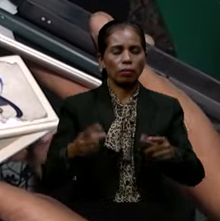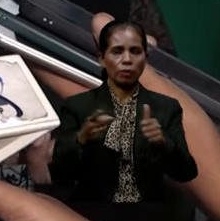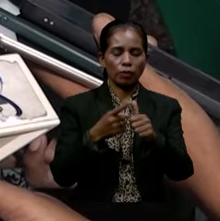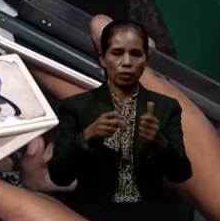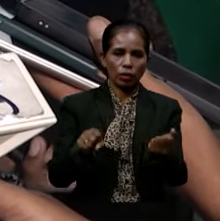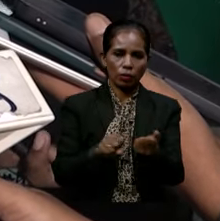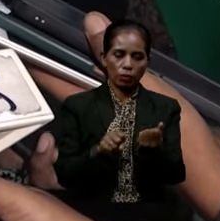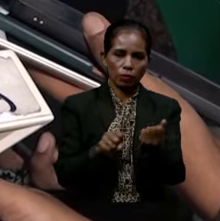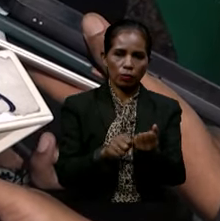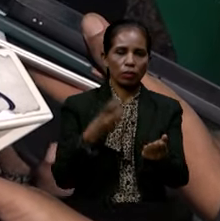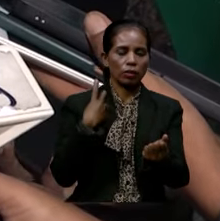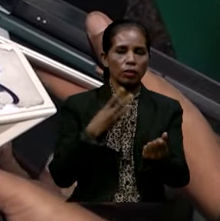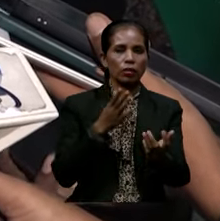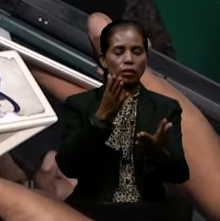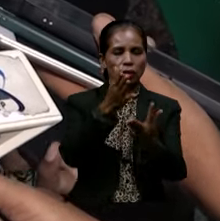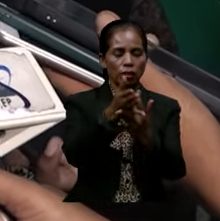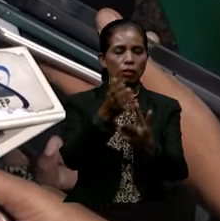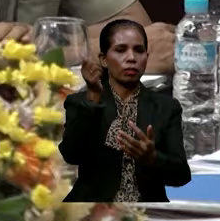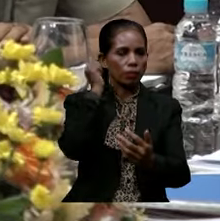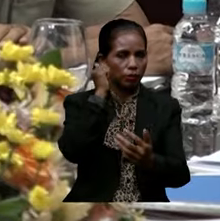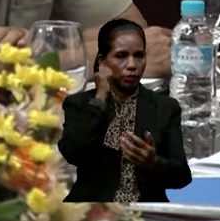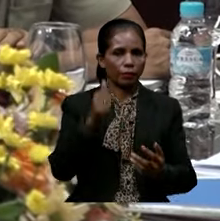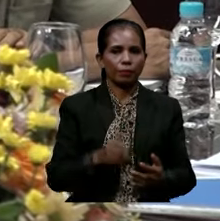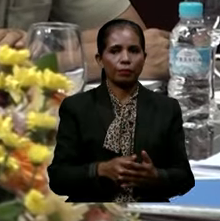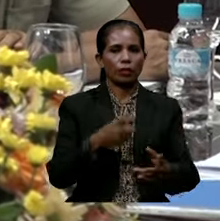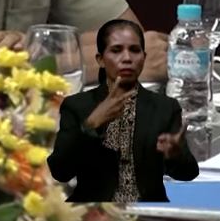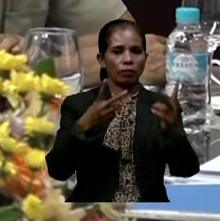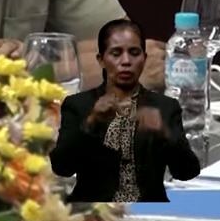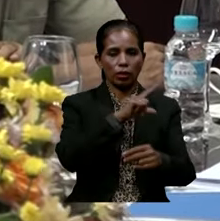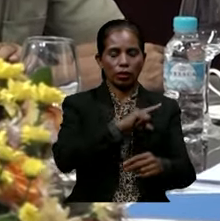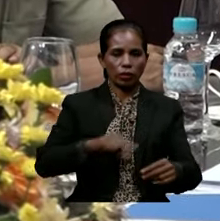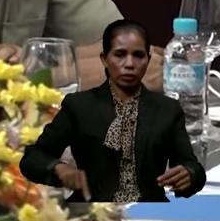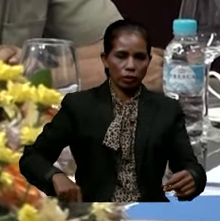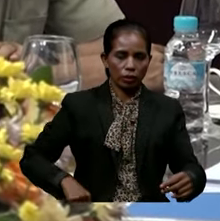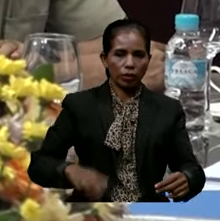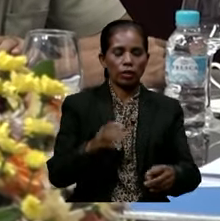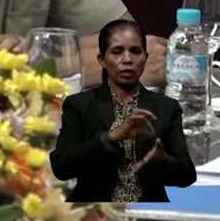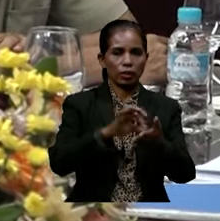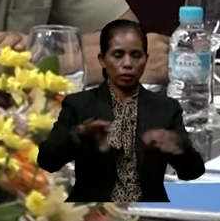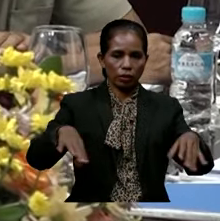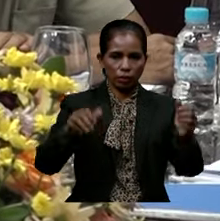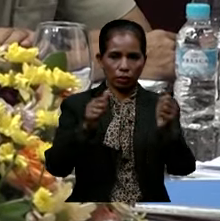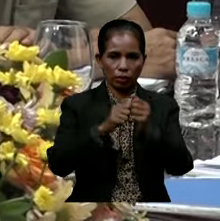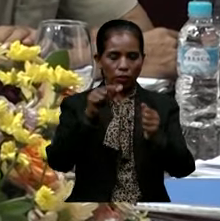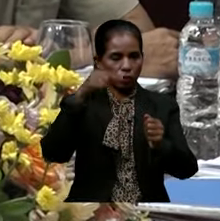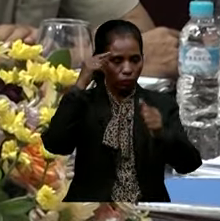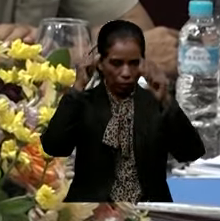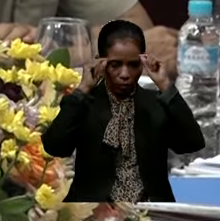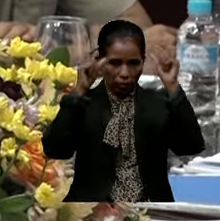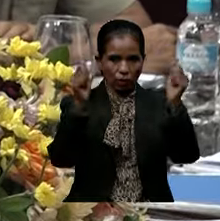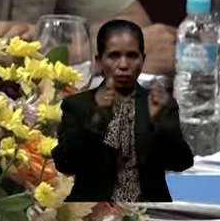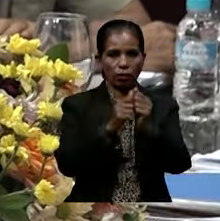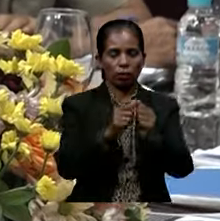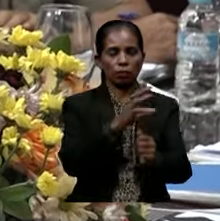apoio itania a desan ba ASEAN. O visita li urai Brunei ne se assina mos acordo balon entre governo Timor-Leste e o